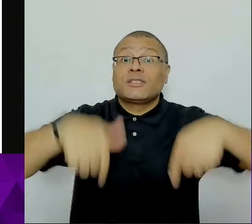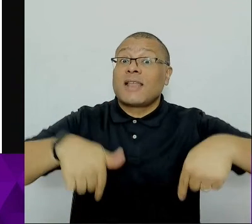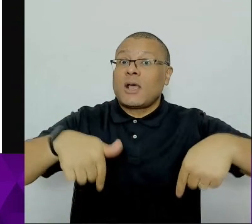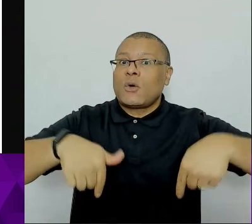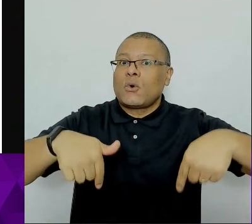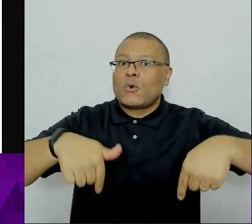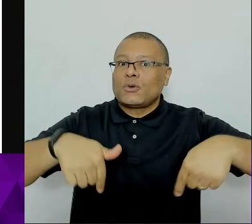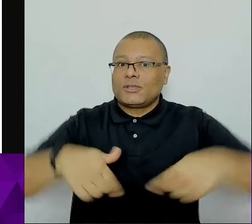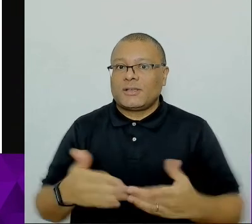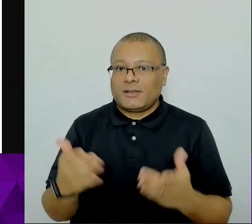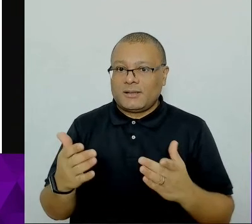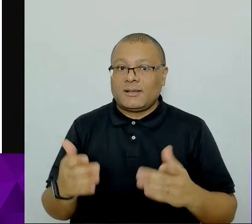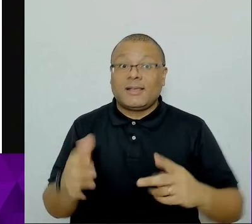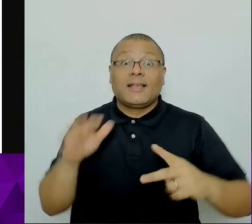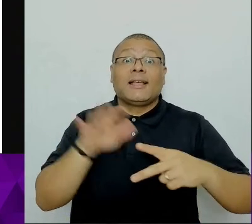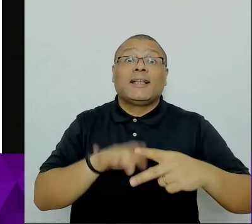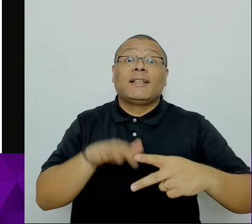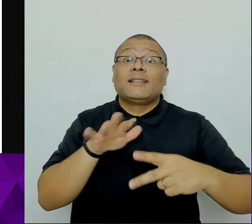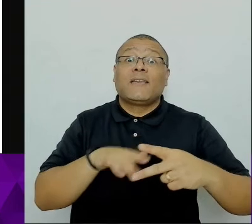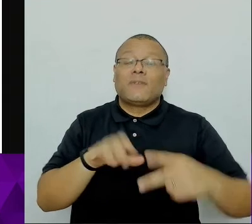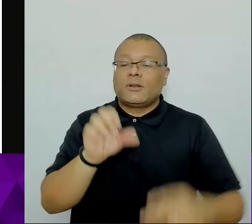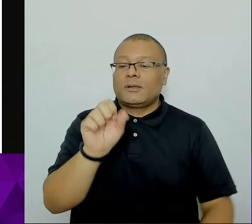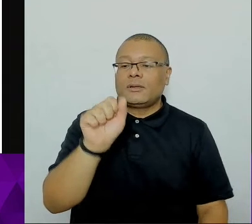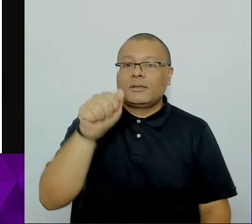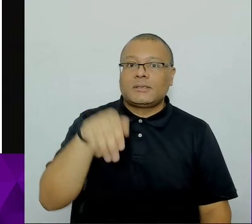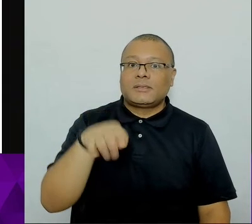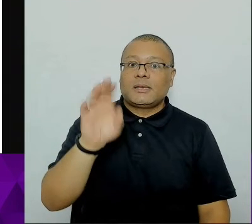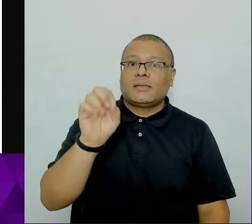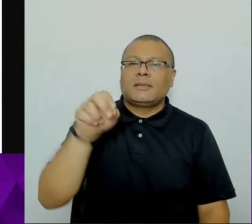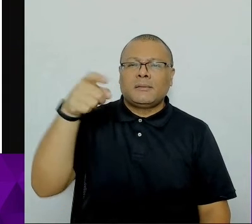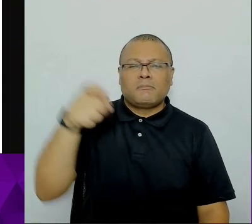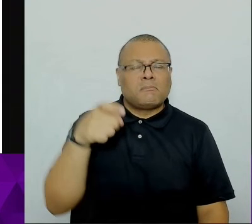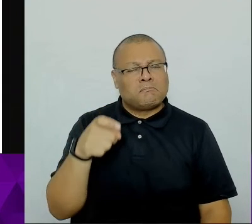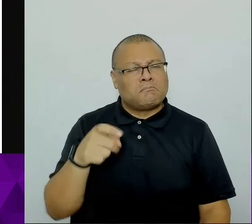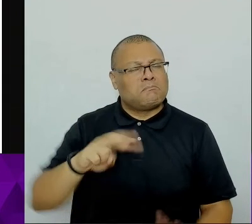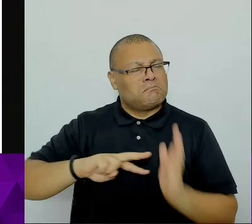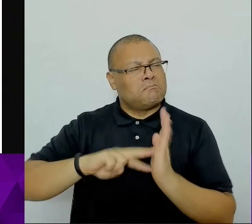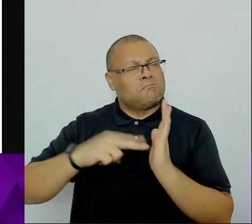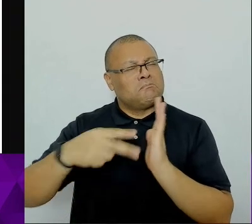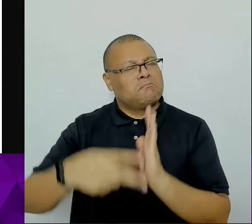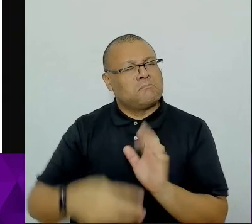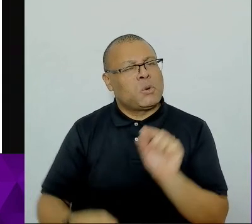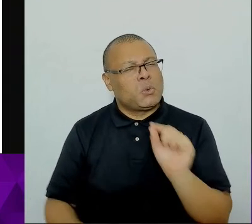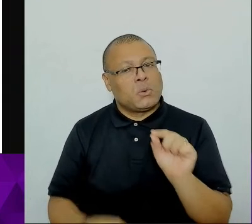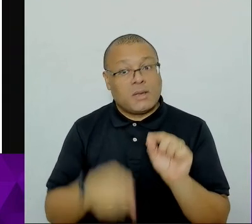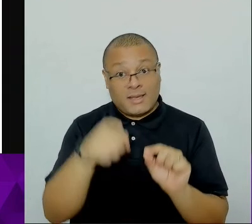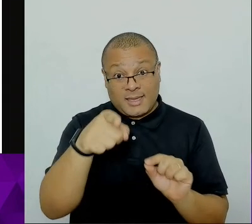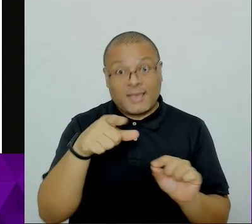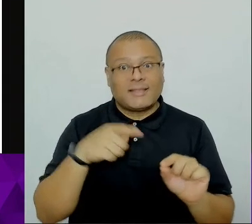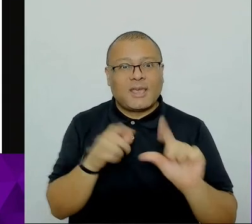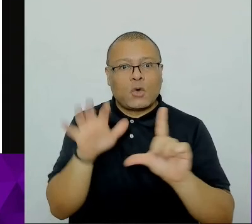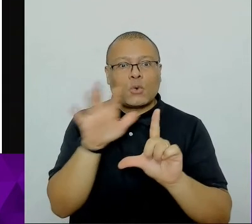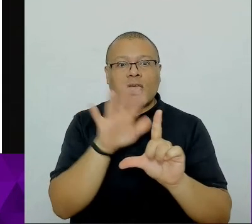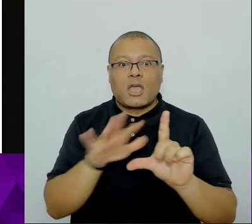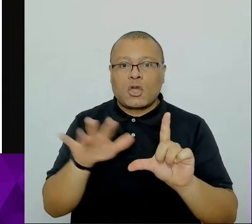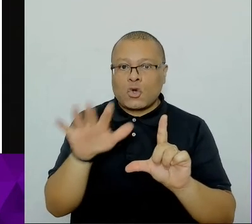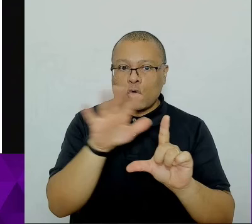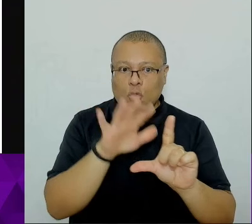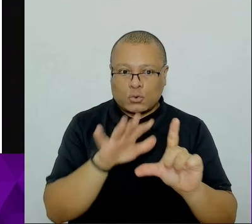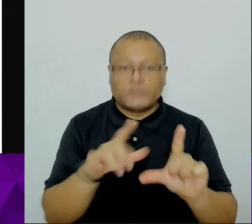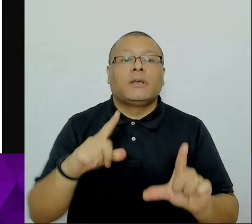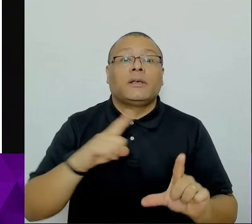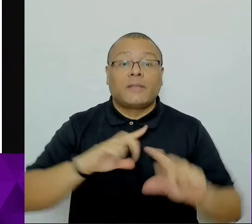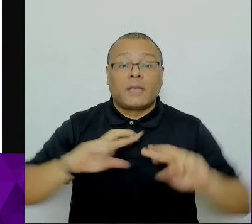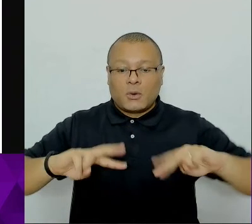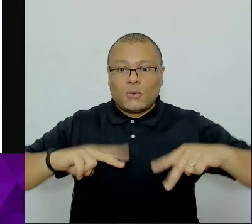o Developer Sandbox para o OpenShift. O que é isso? E aí eu já deixo aqui, ó, quem quiser, tem o QR Code e tem o link